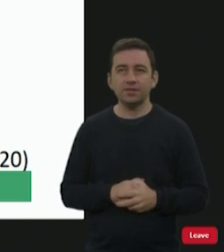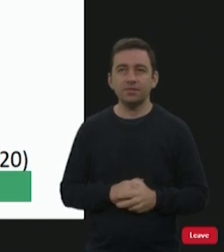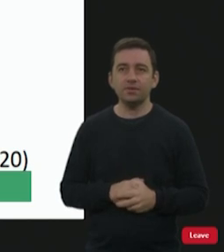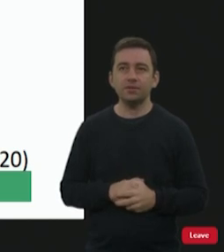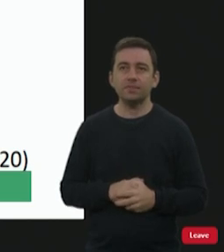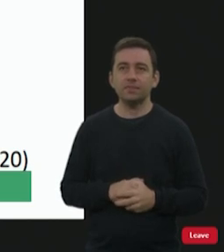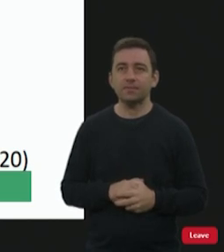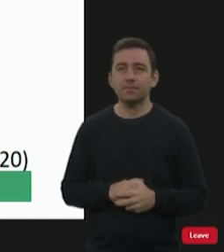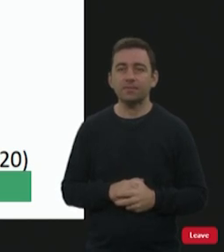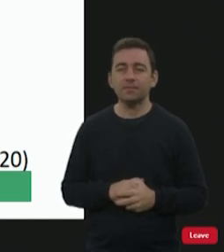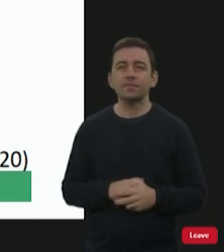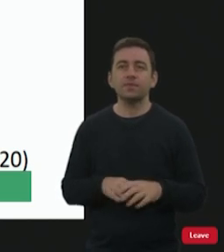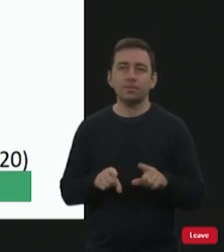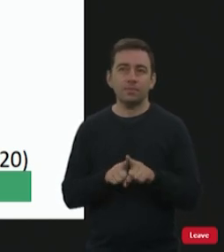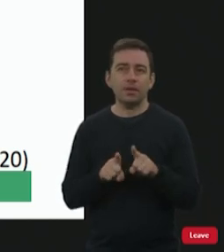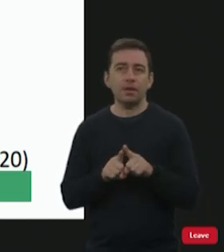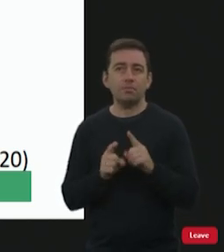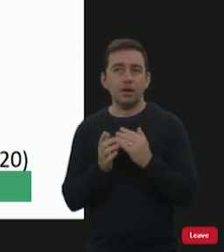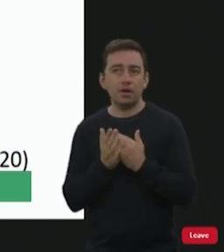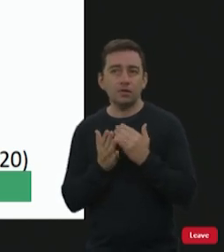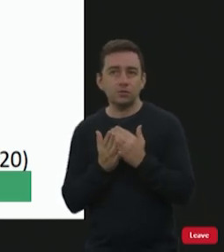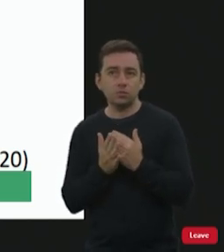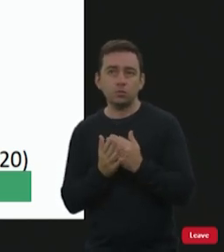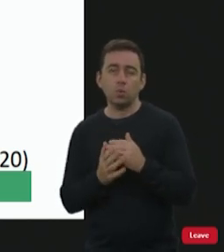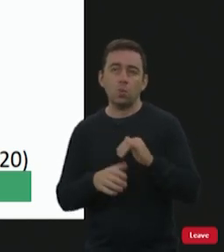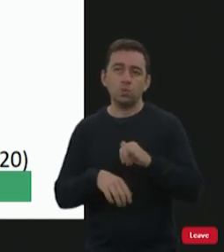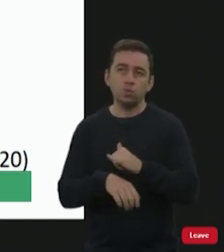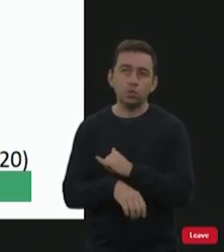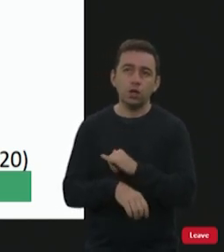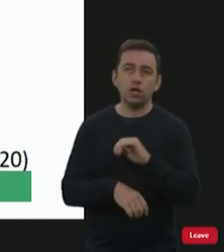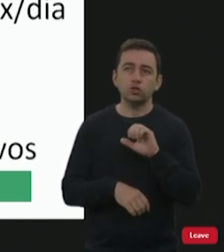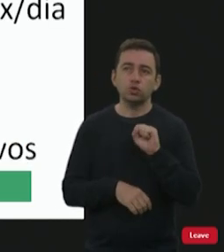Consumo excessivo de gordura, sódio e açúcar.